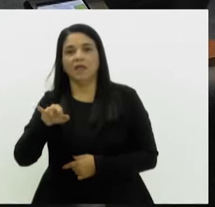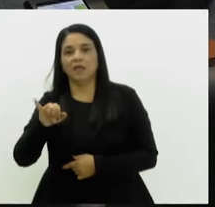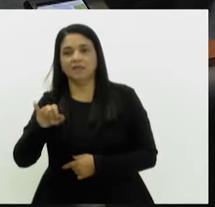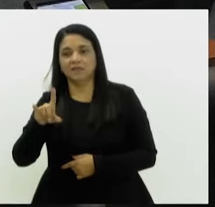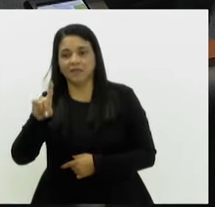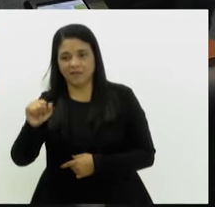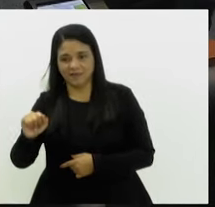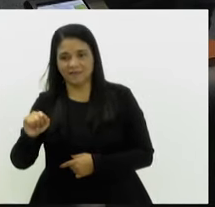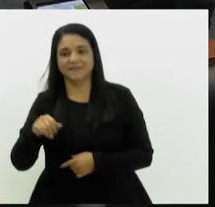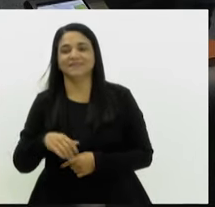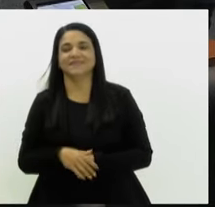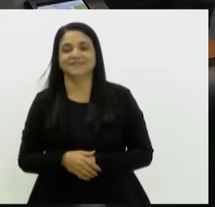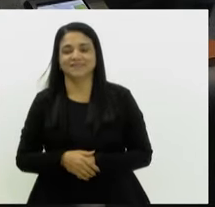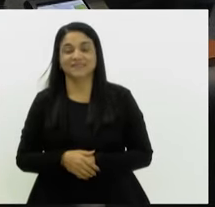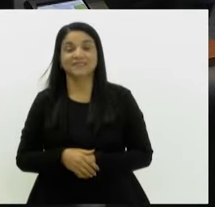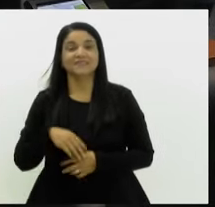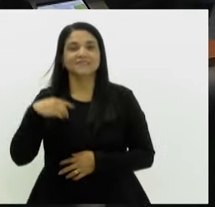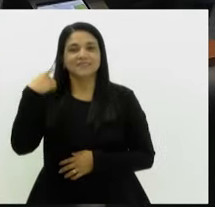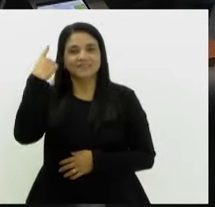Deputada Dani Balbi.